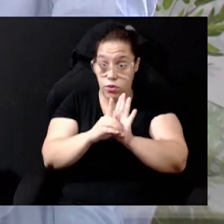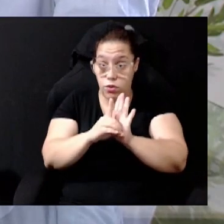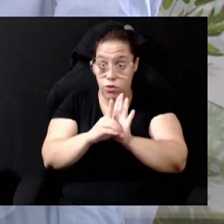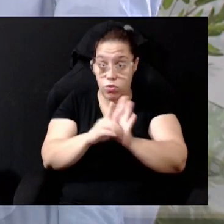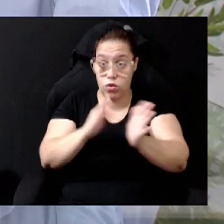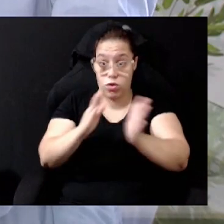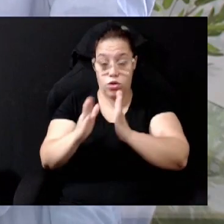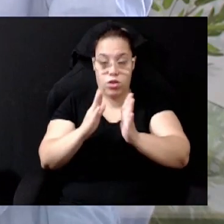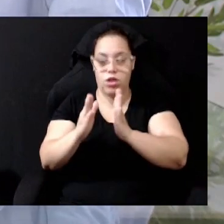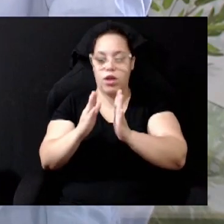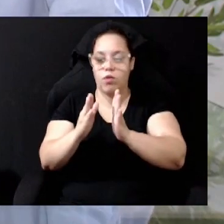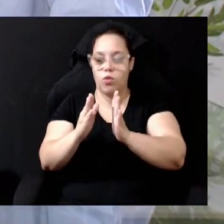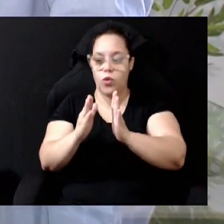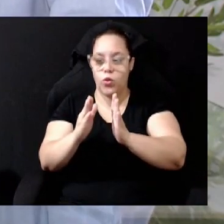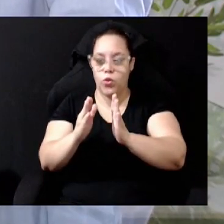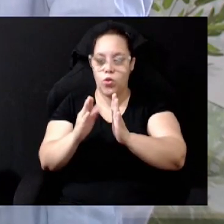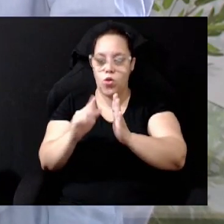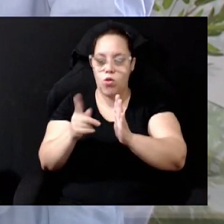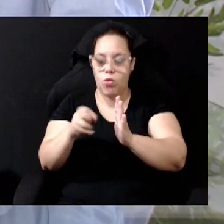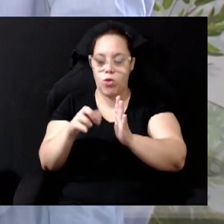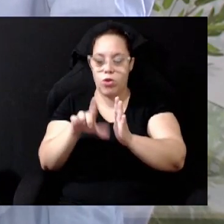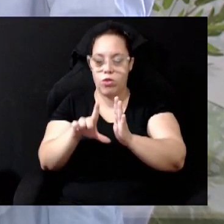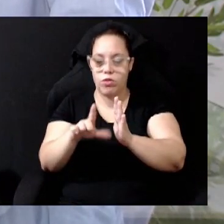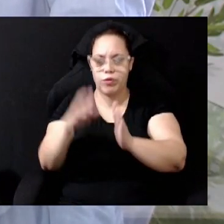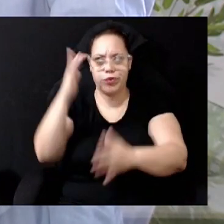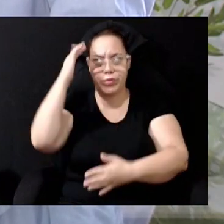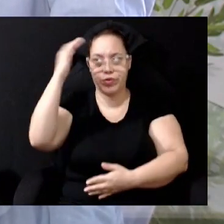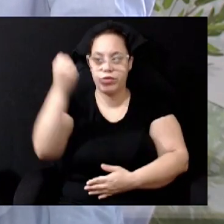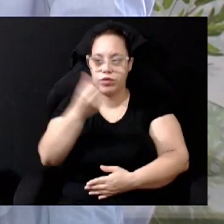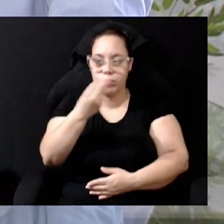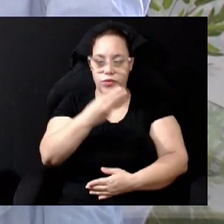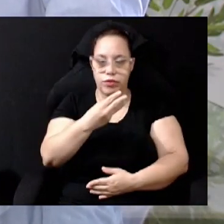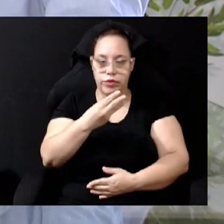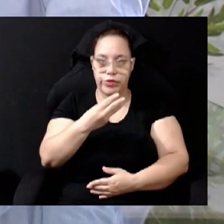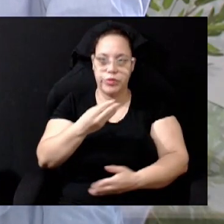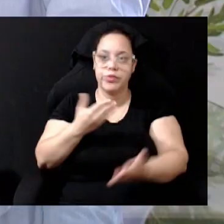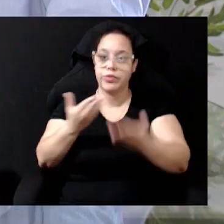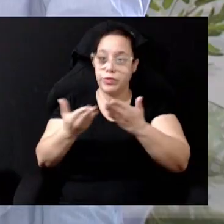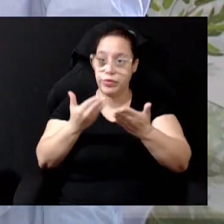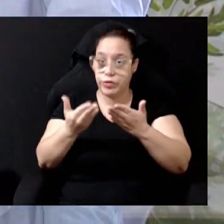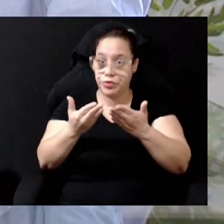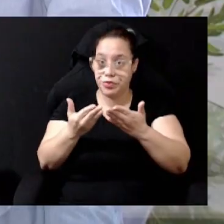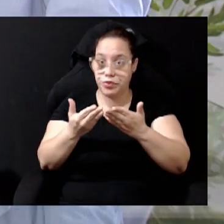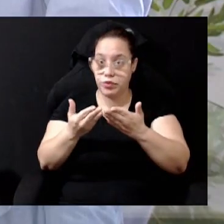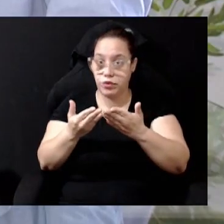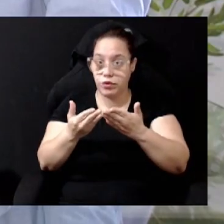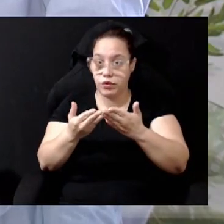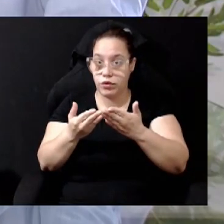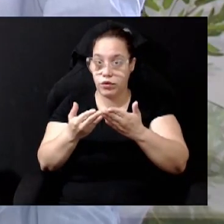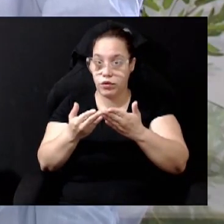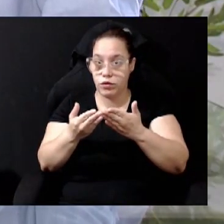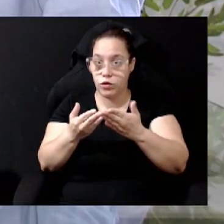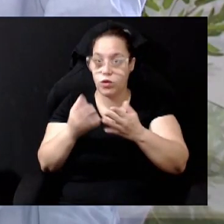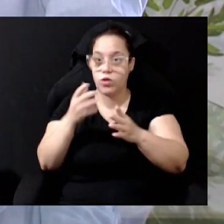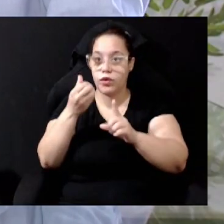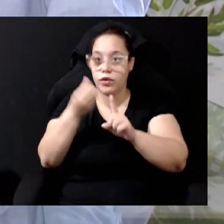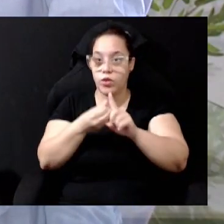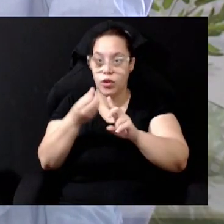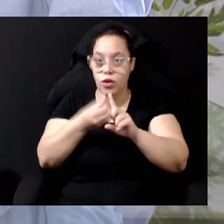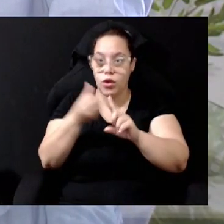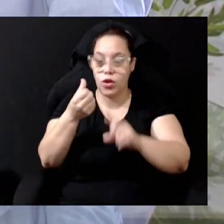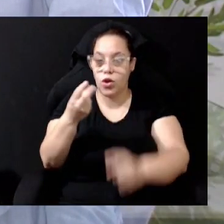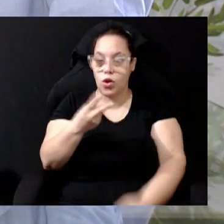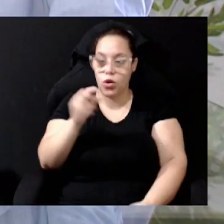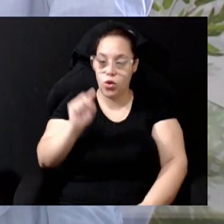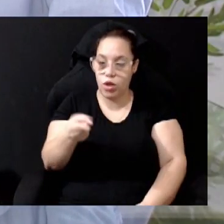proporcional, a ideia é que o 13º também fosse proporcional. Então, supondo que você tivesse recebido R$ 2.000 por